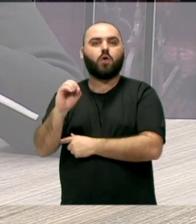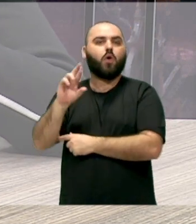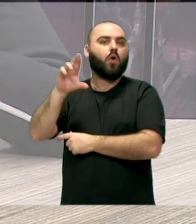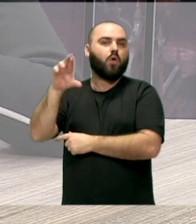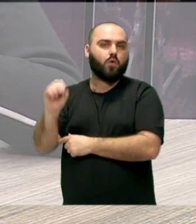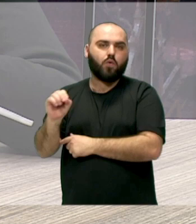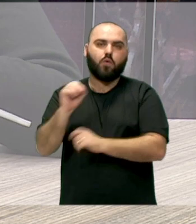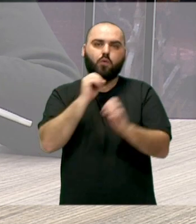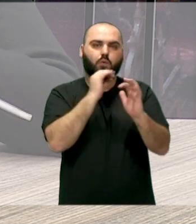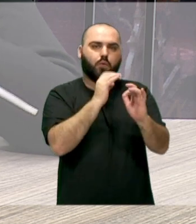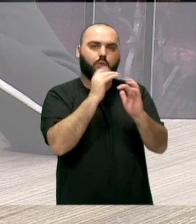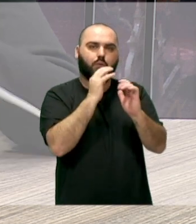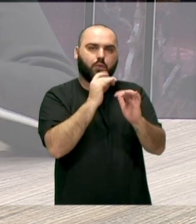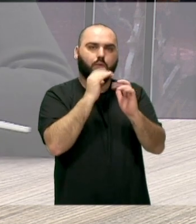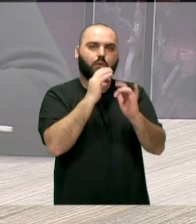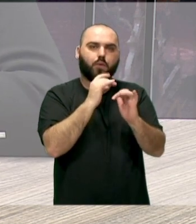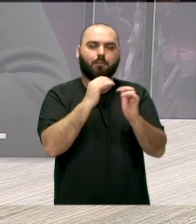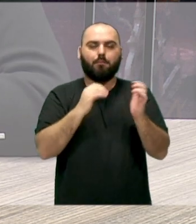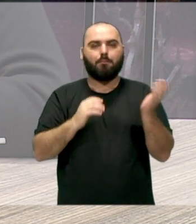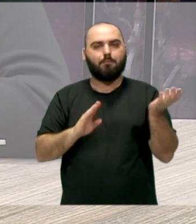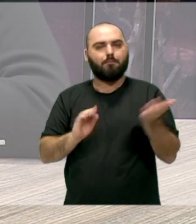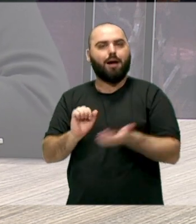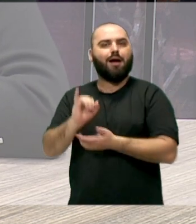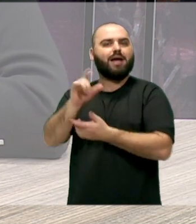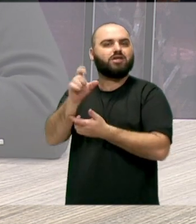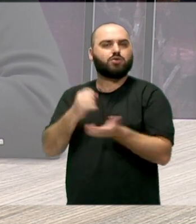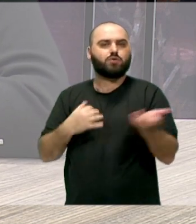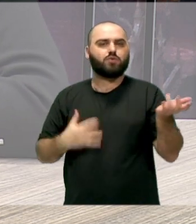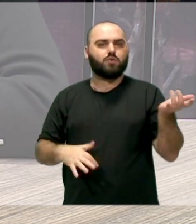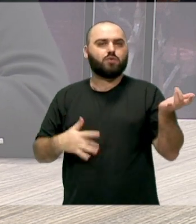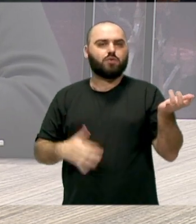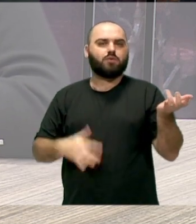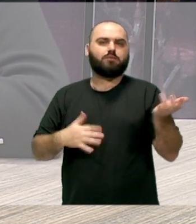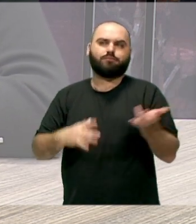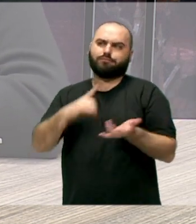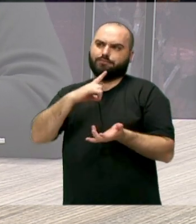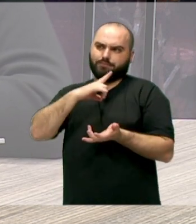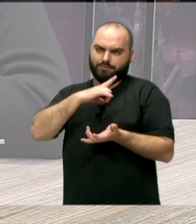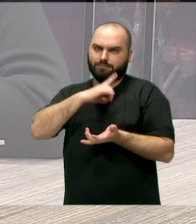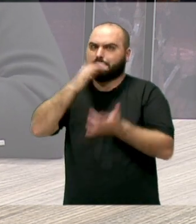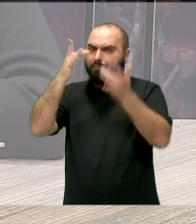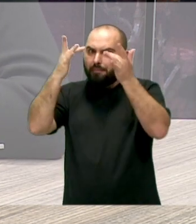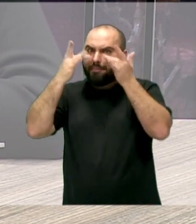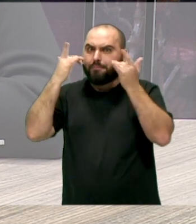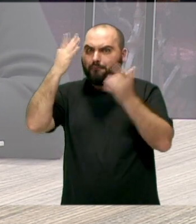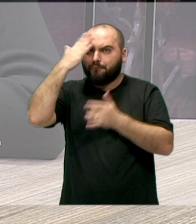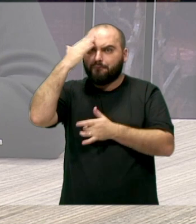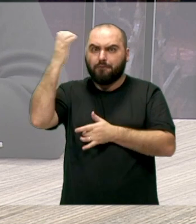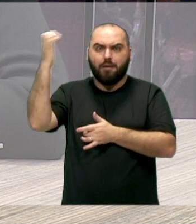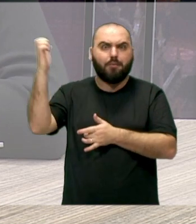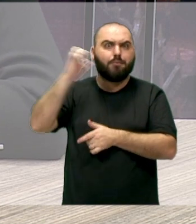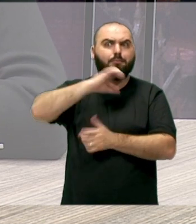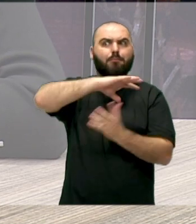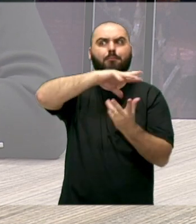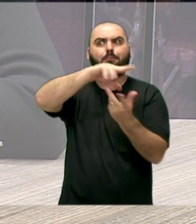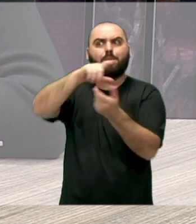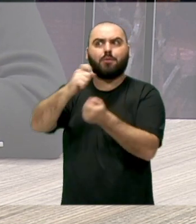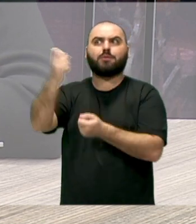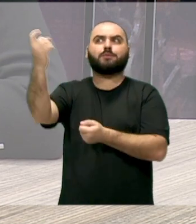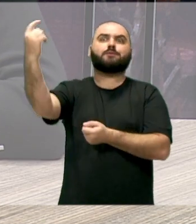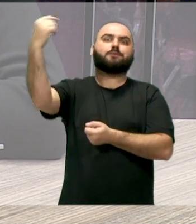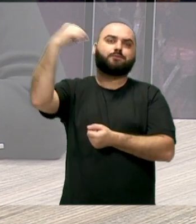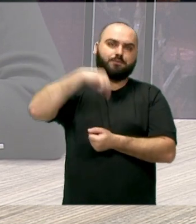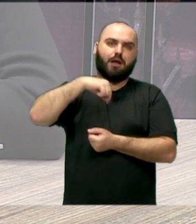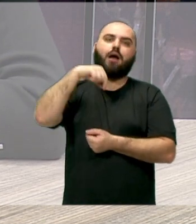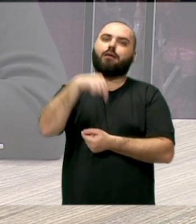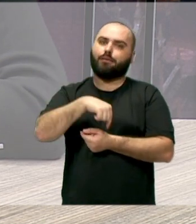de sopro, de contrabaixo, então a gente tem vários, e assim, artistas renomados internacionalmente, inclusive,